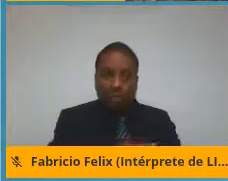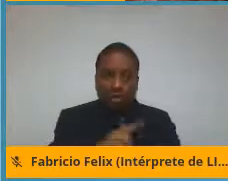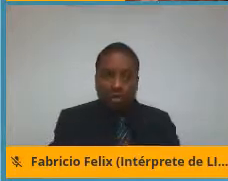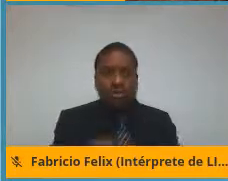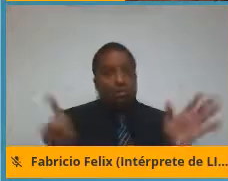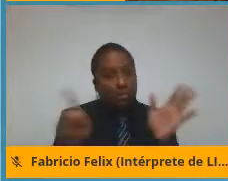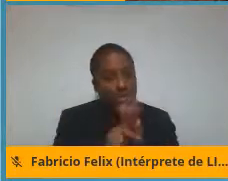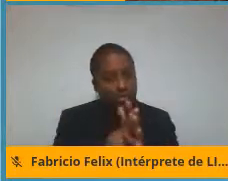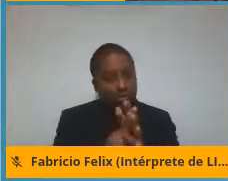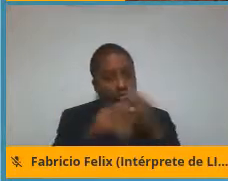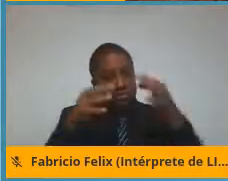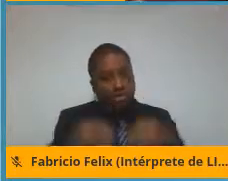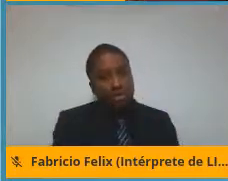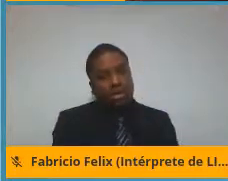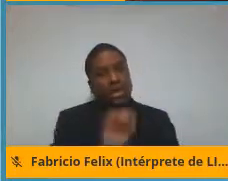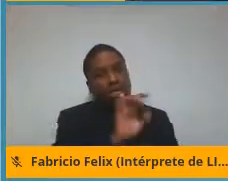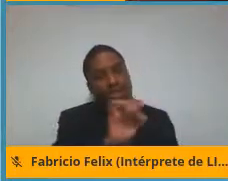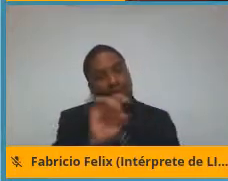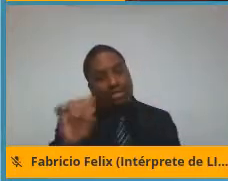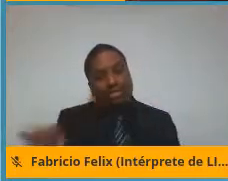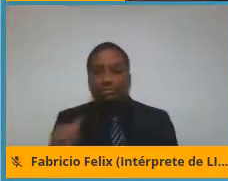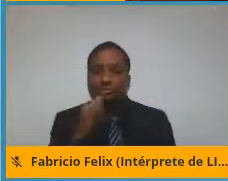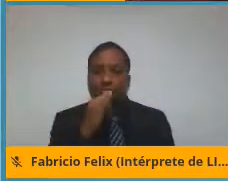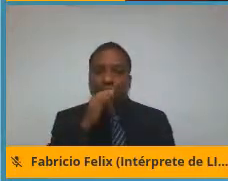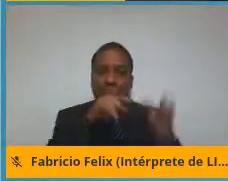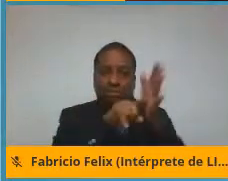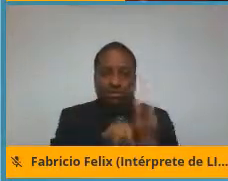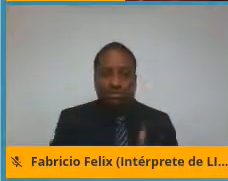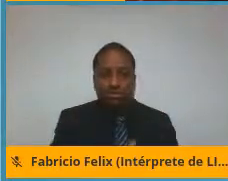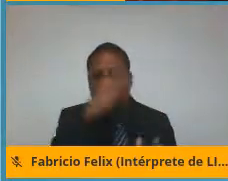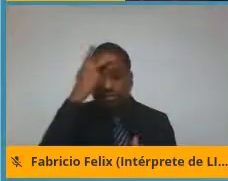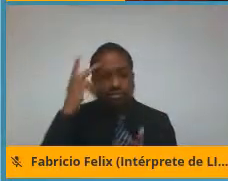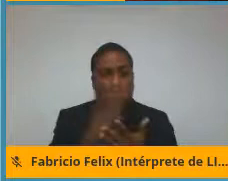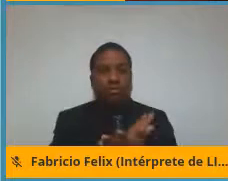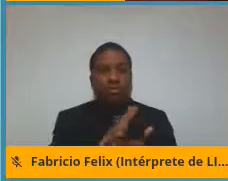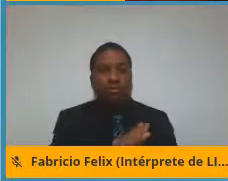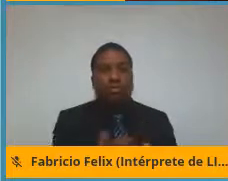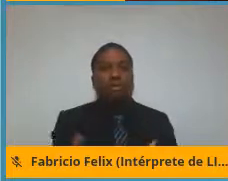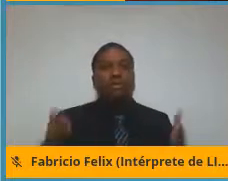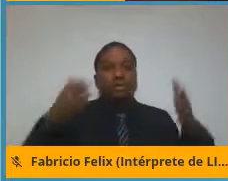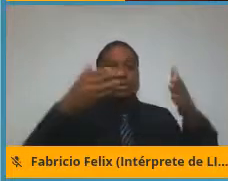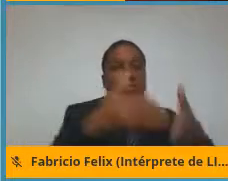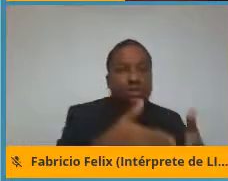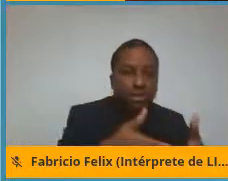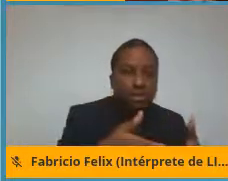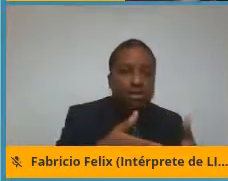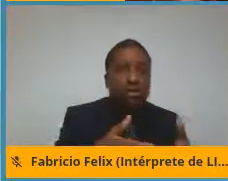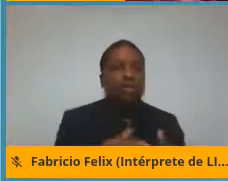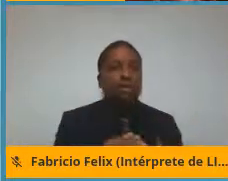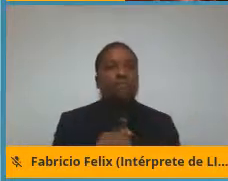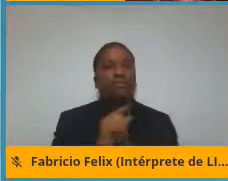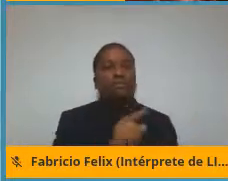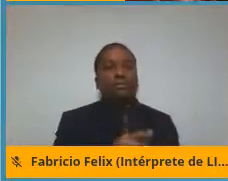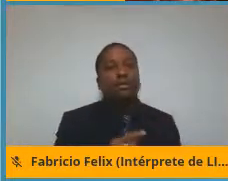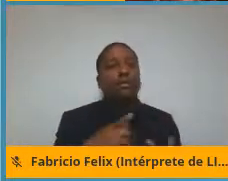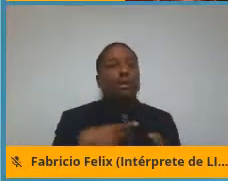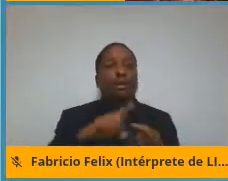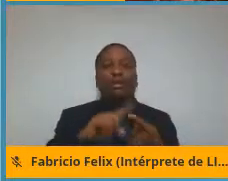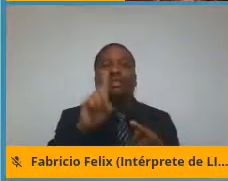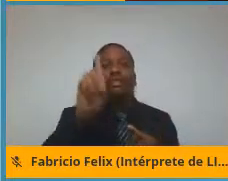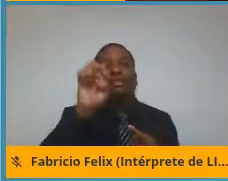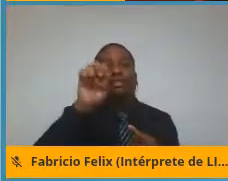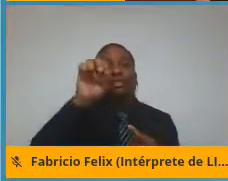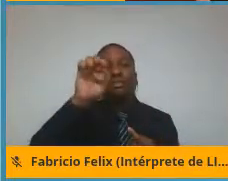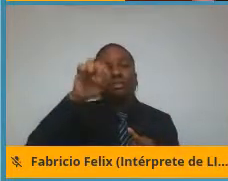para fazer cada tipo de exame. Algumas pessoas chegam para ser atendido com suspeitas de dengue, com suspeitas